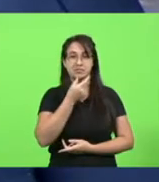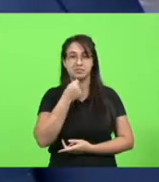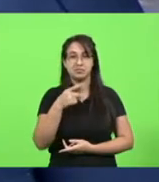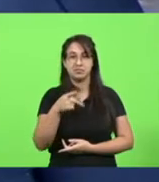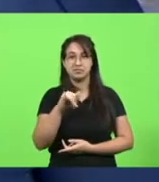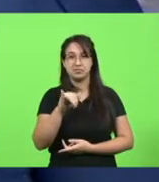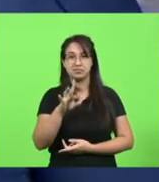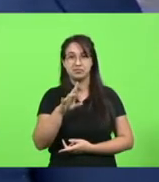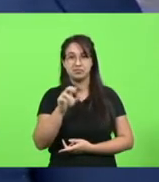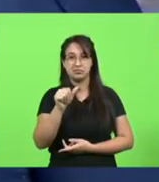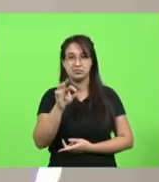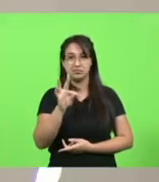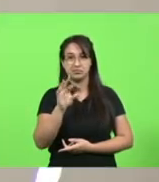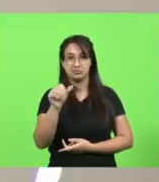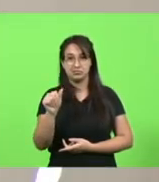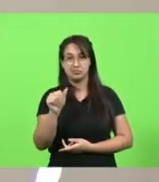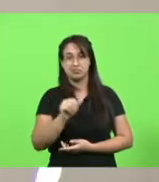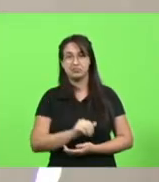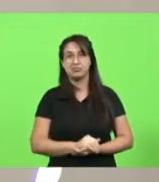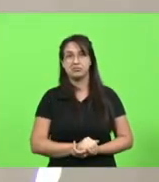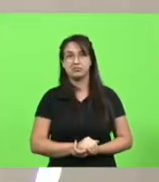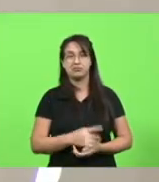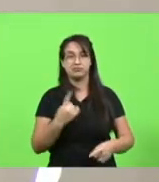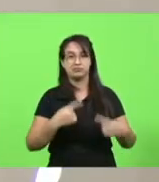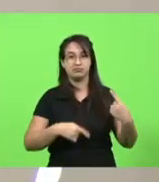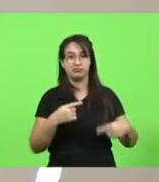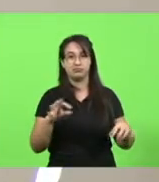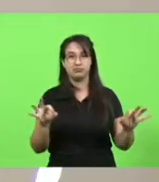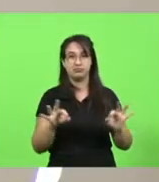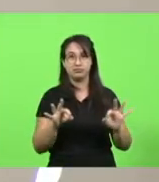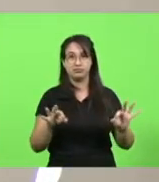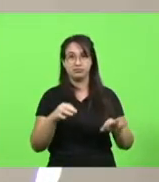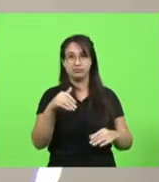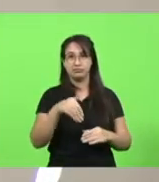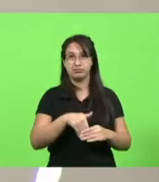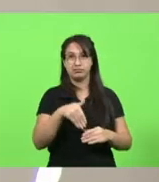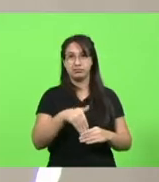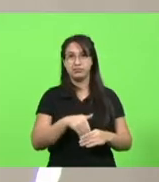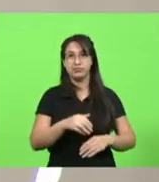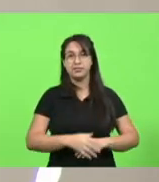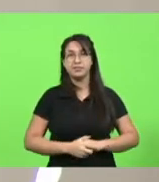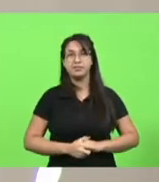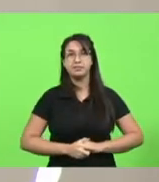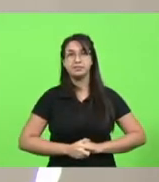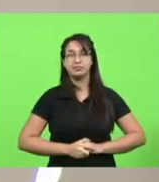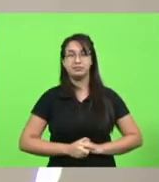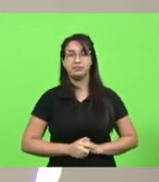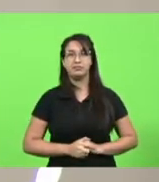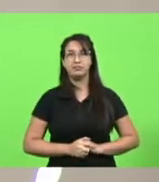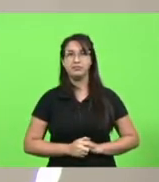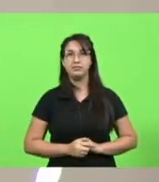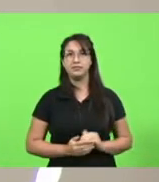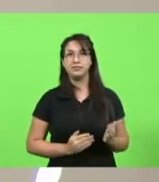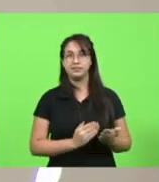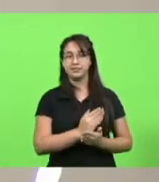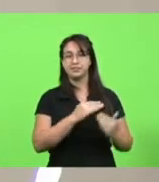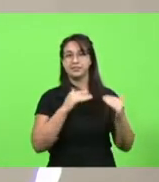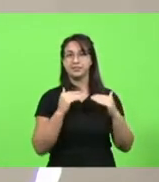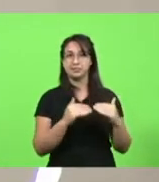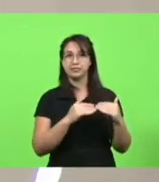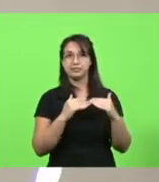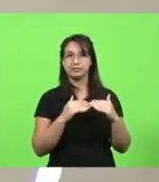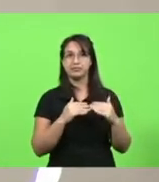Nevasca. Obrigado. Não havendo mais quem queira discutir, em votação. Deputados que aprovam, permaneçam como se encontram. Aprovado